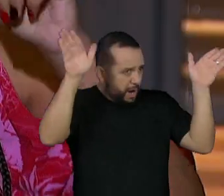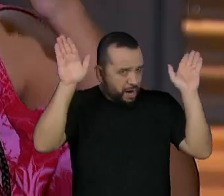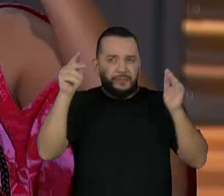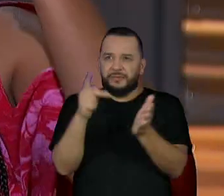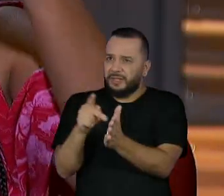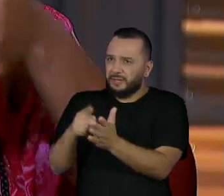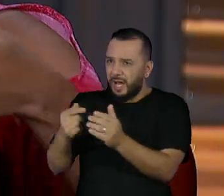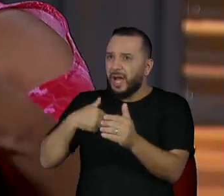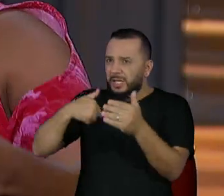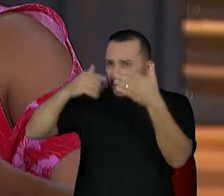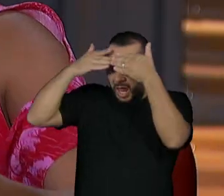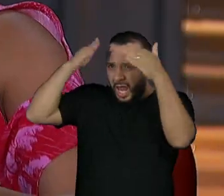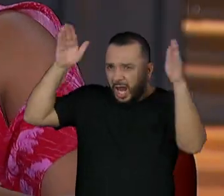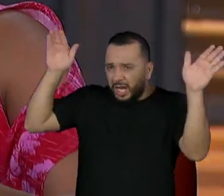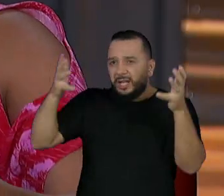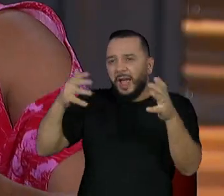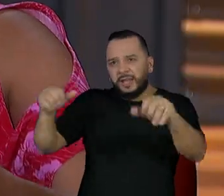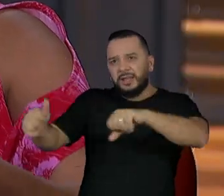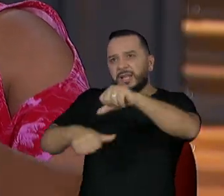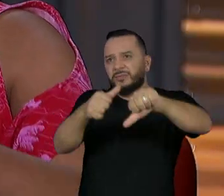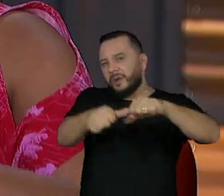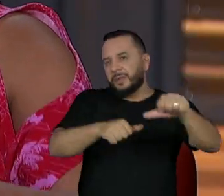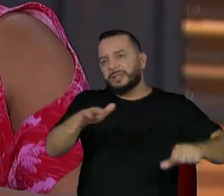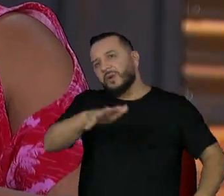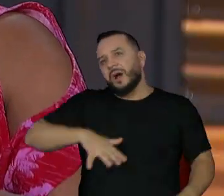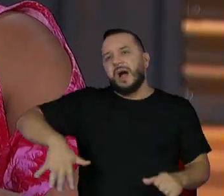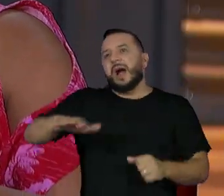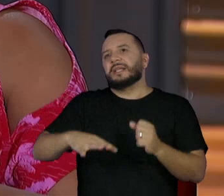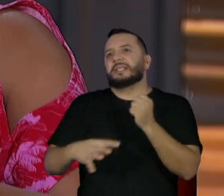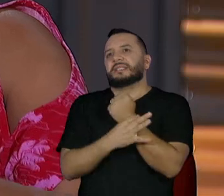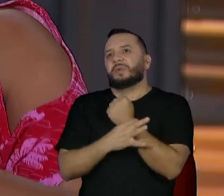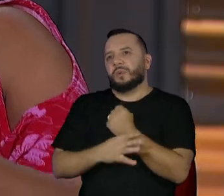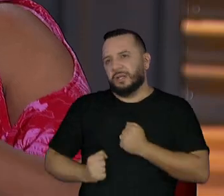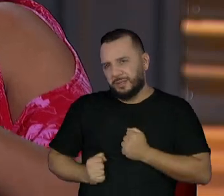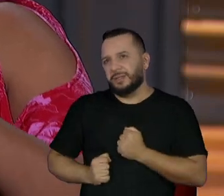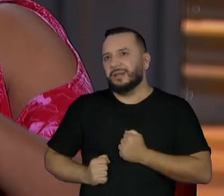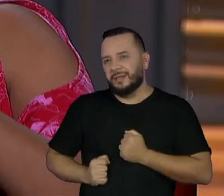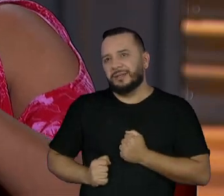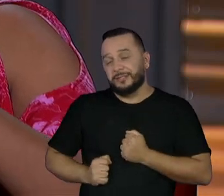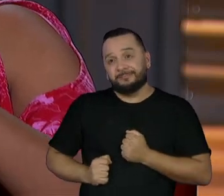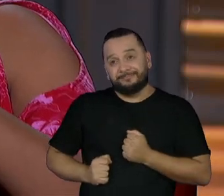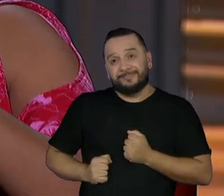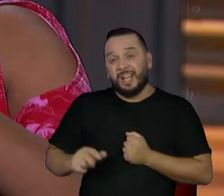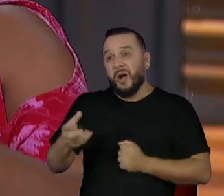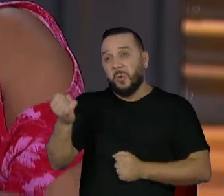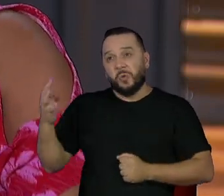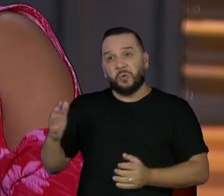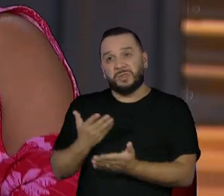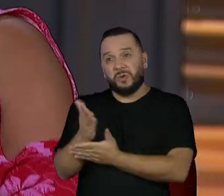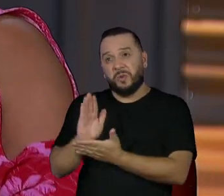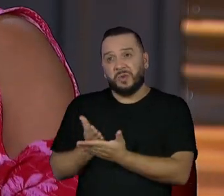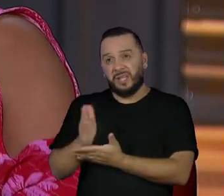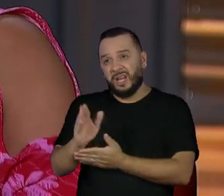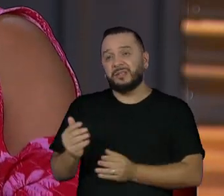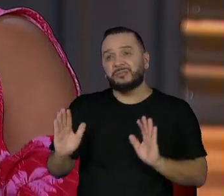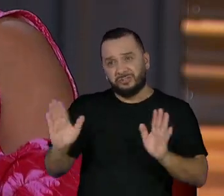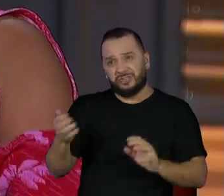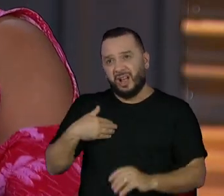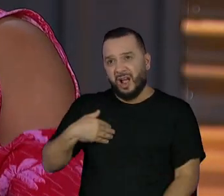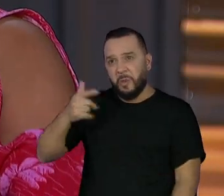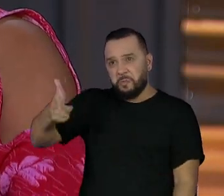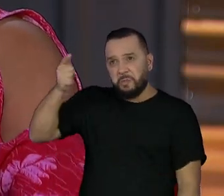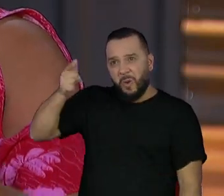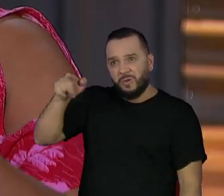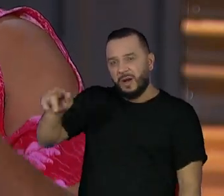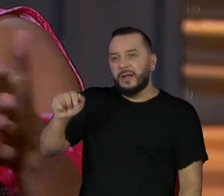É isso, uma visão transformadora da segurança. Isso é um perigo para uma parcela. E ao assassinarem ela, era um